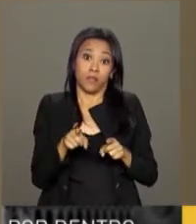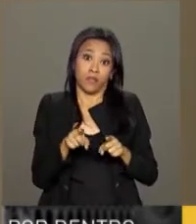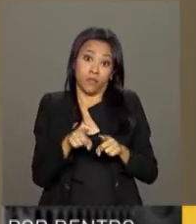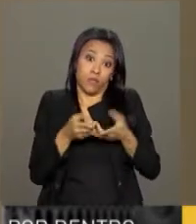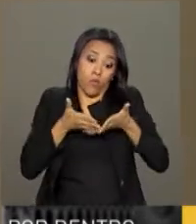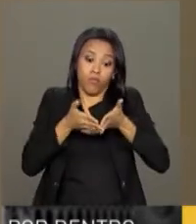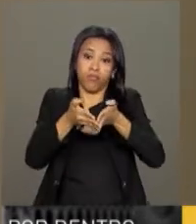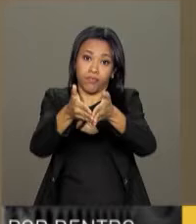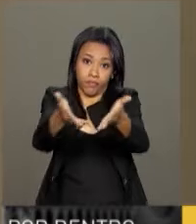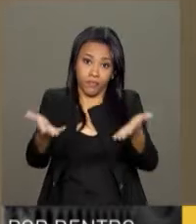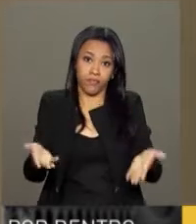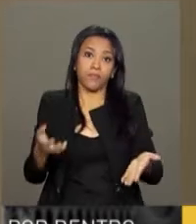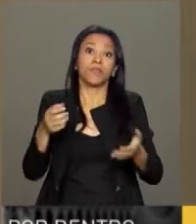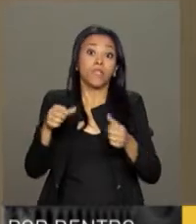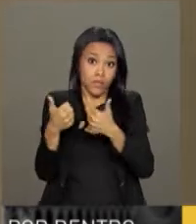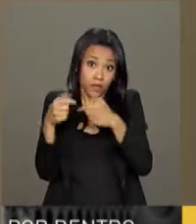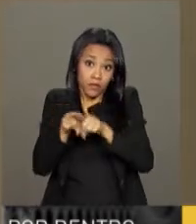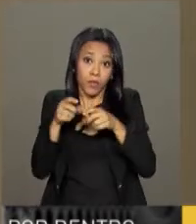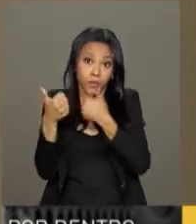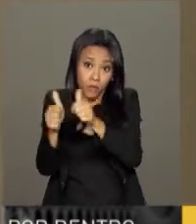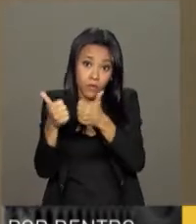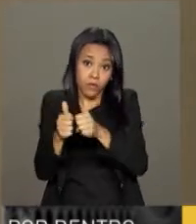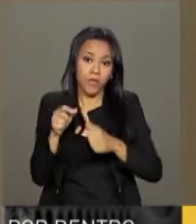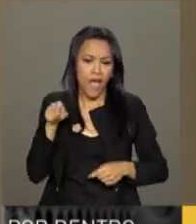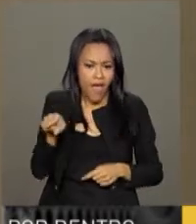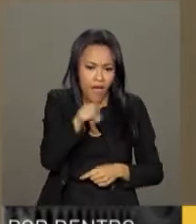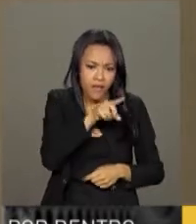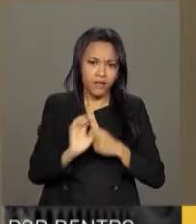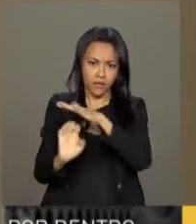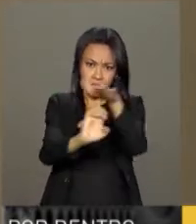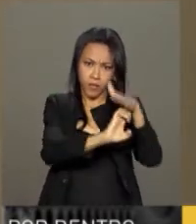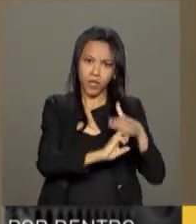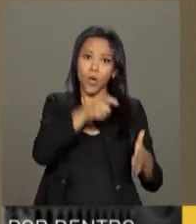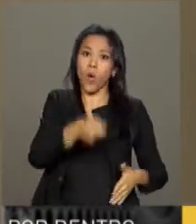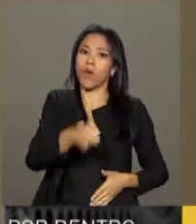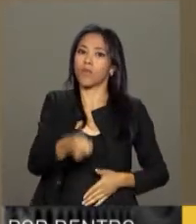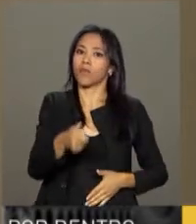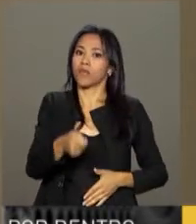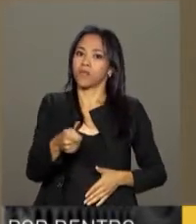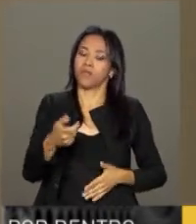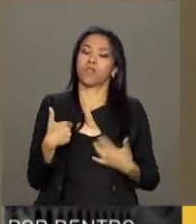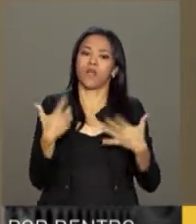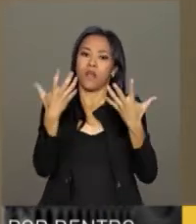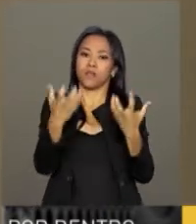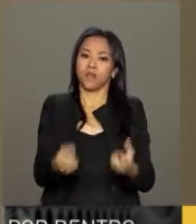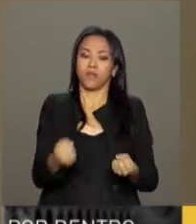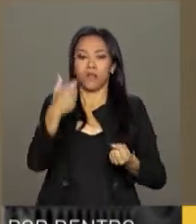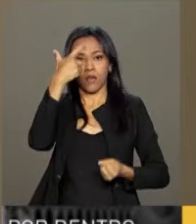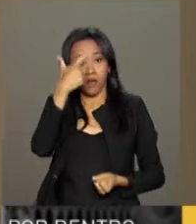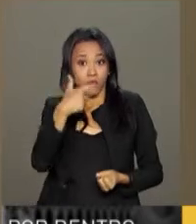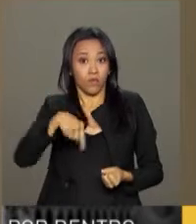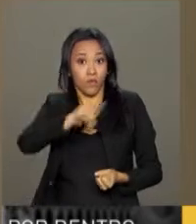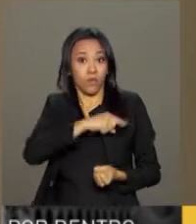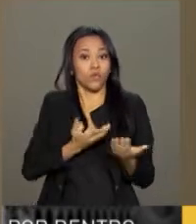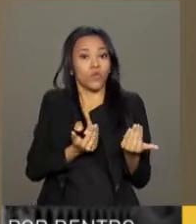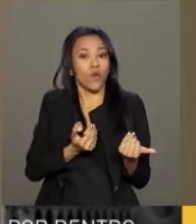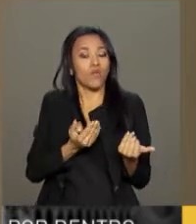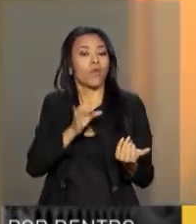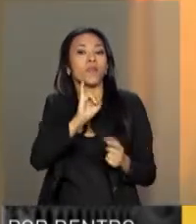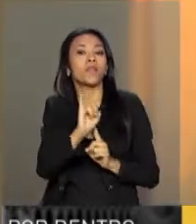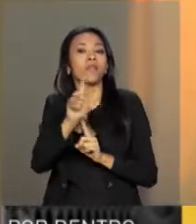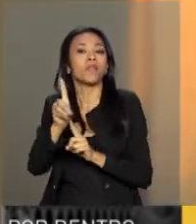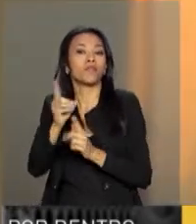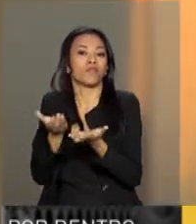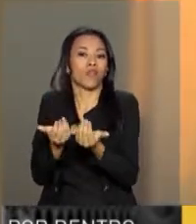embarcações e também um dos ônibus elas têm a obrigação legal de aceitar o acesso dos jovens através da identidade do